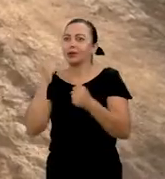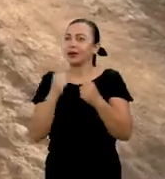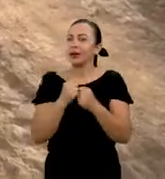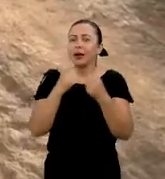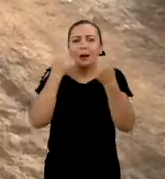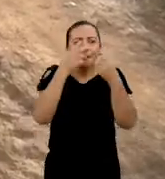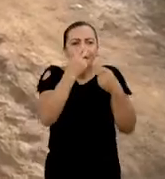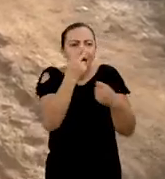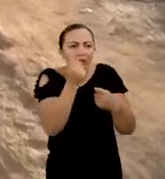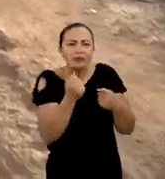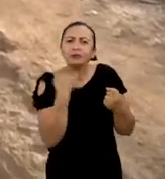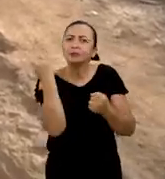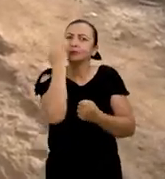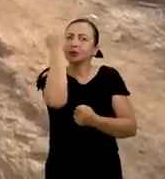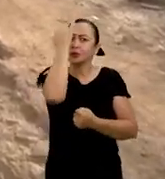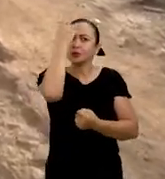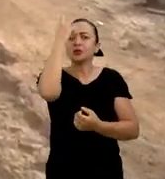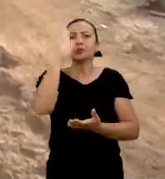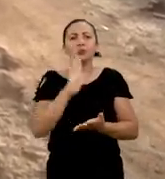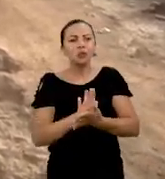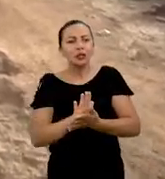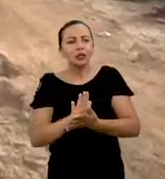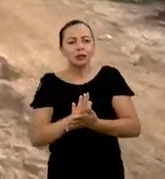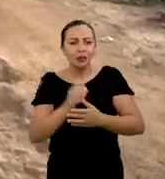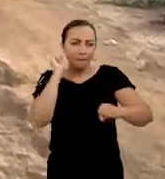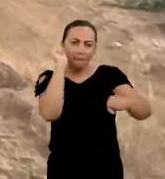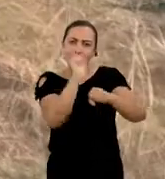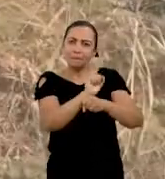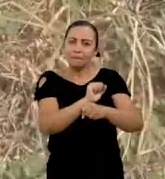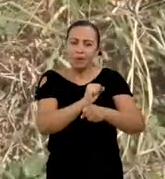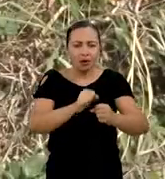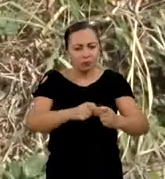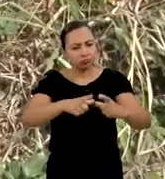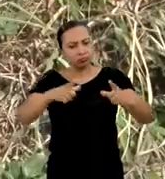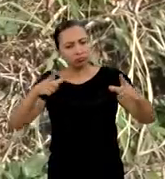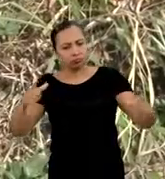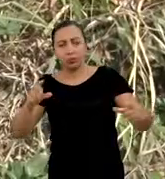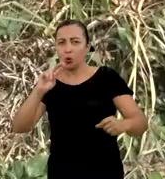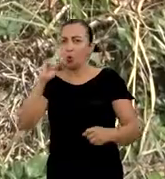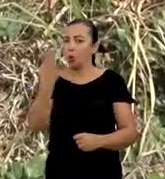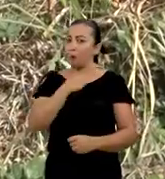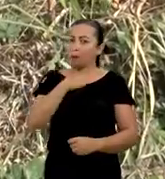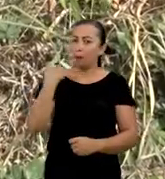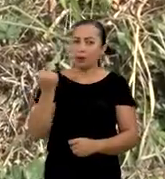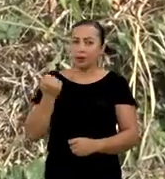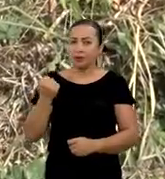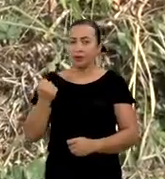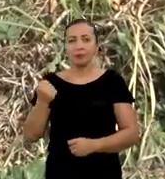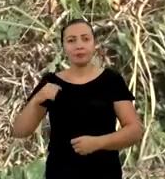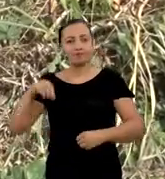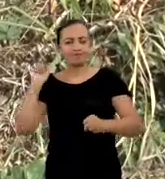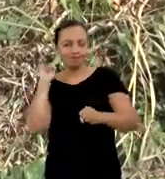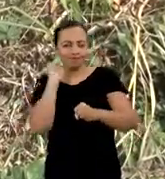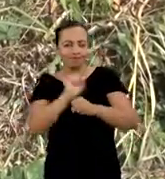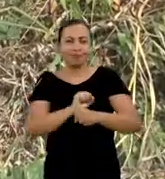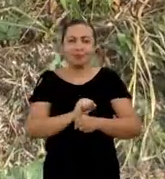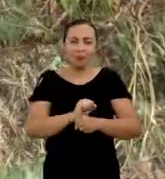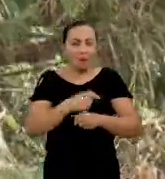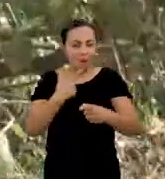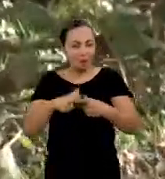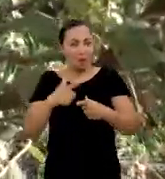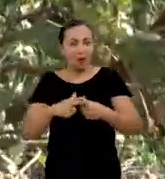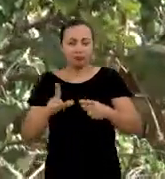ser potenciais para inibir o crescimento ou matar esses parasitas que são